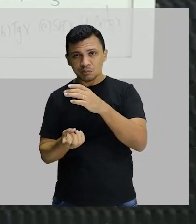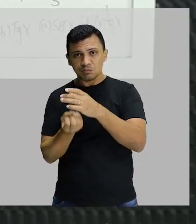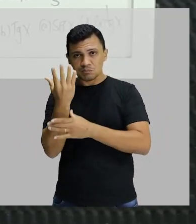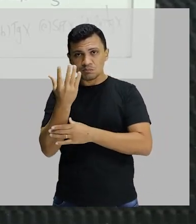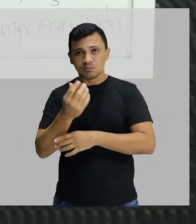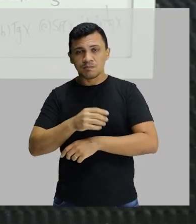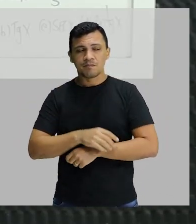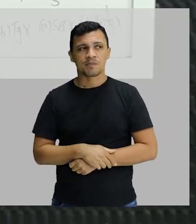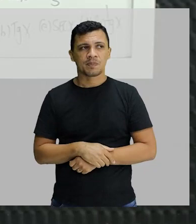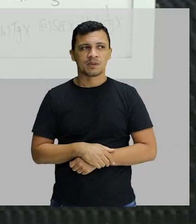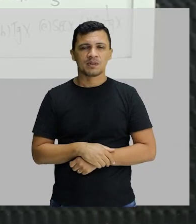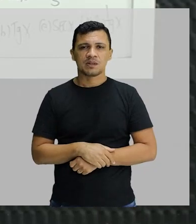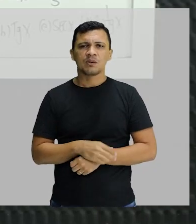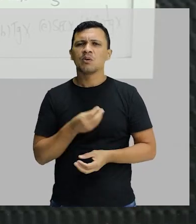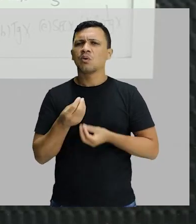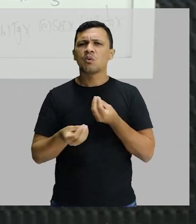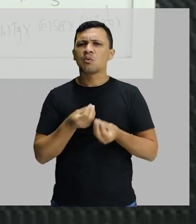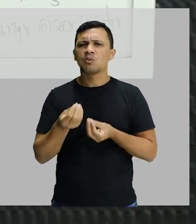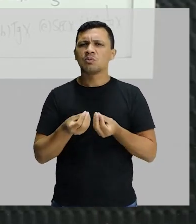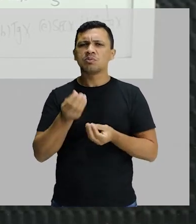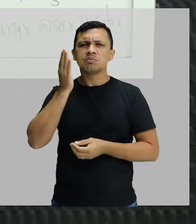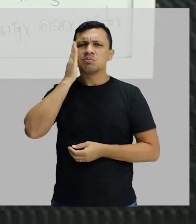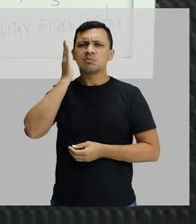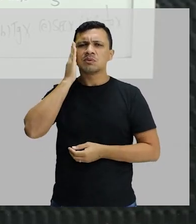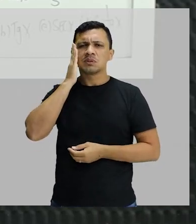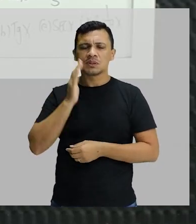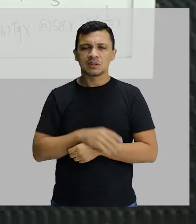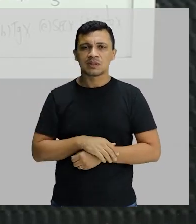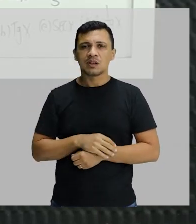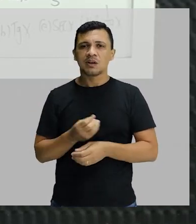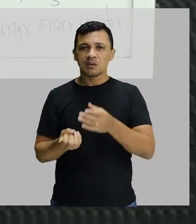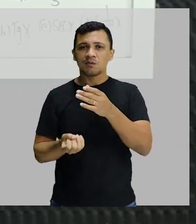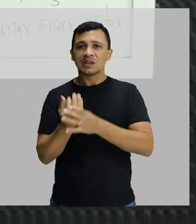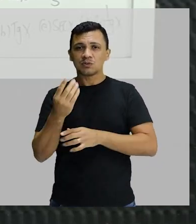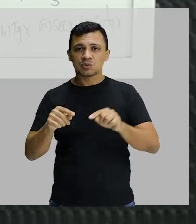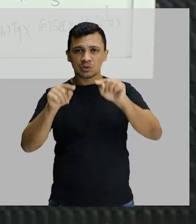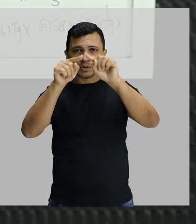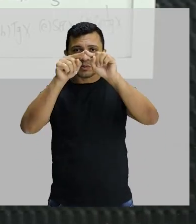aqui esse arco aqui, ó, você forma um triângulo retângulo.